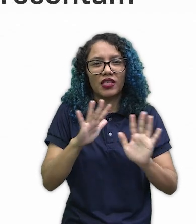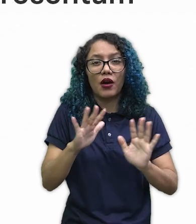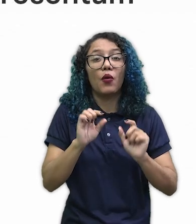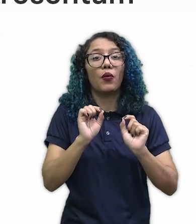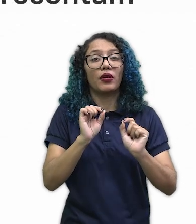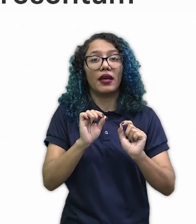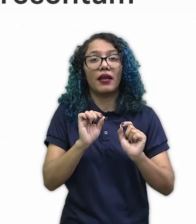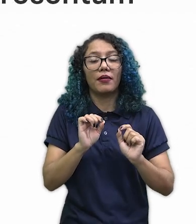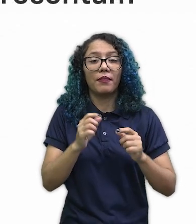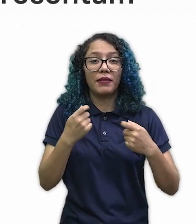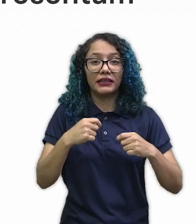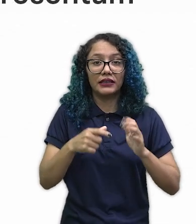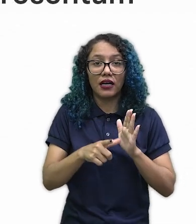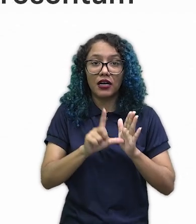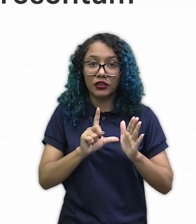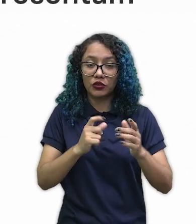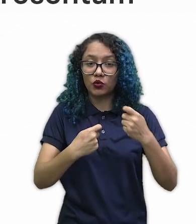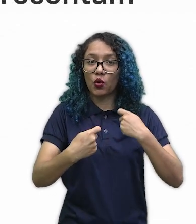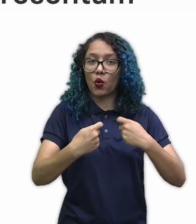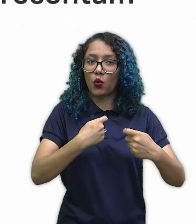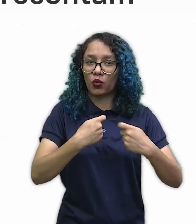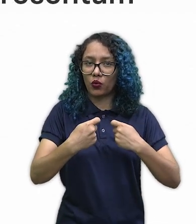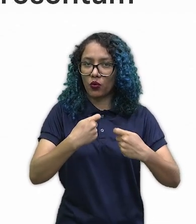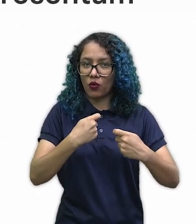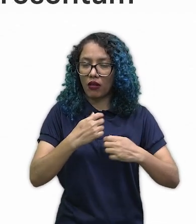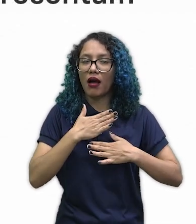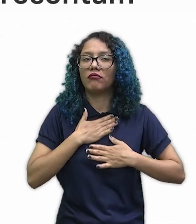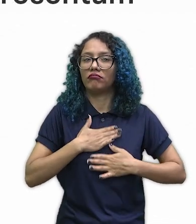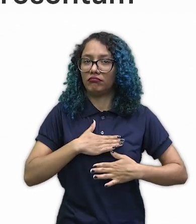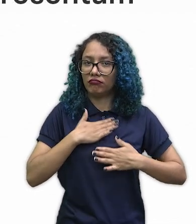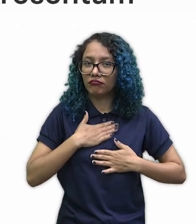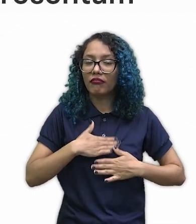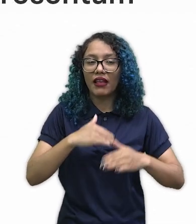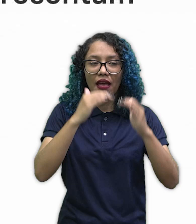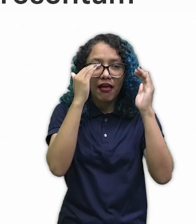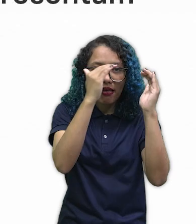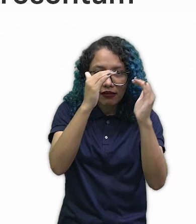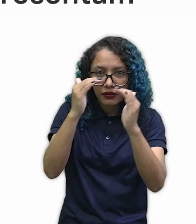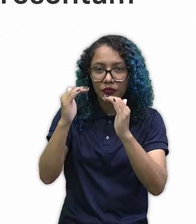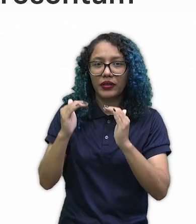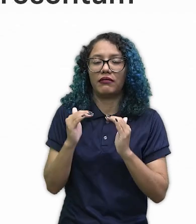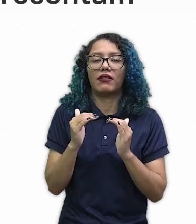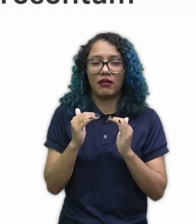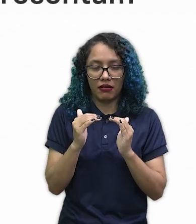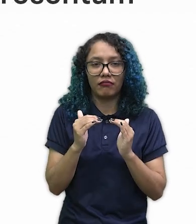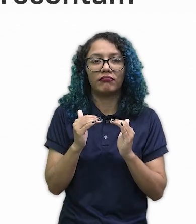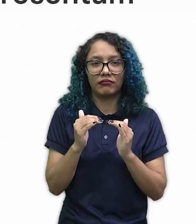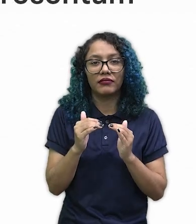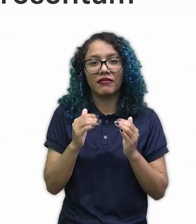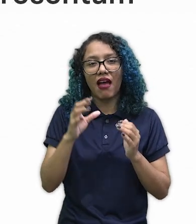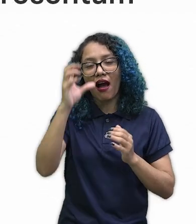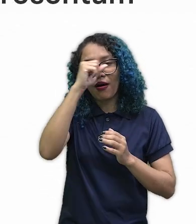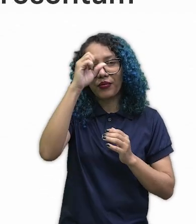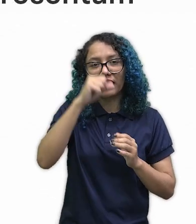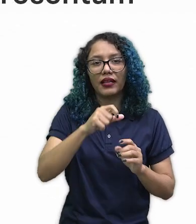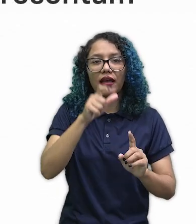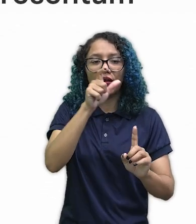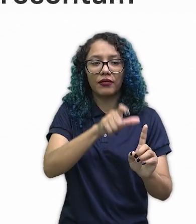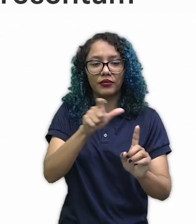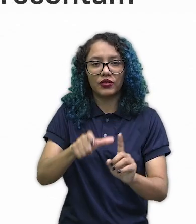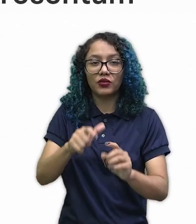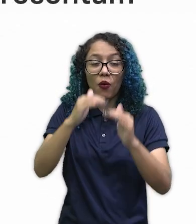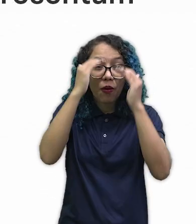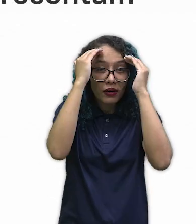situação sem perder o controle. Respeito mútuo, ou seja, você aprende a